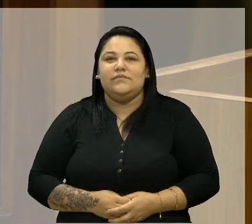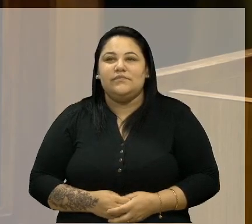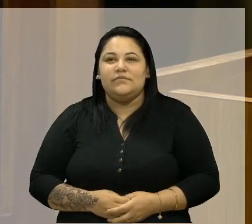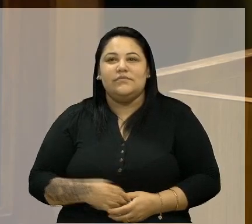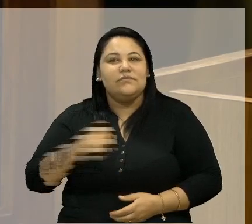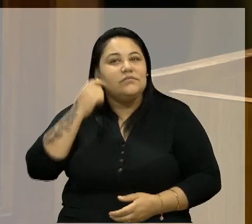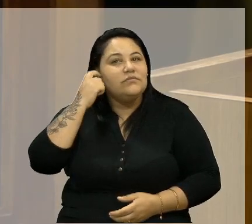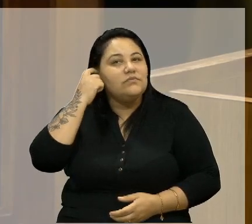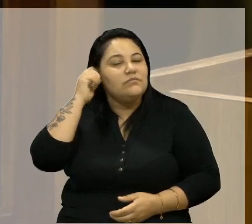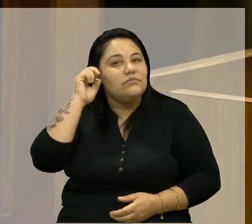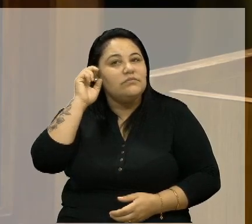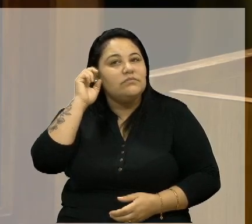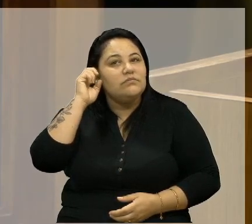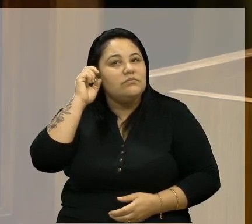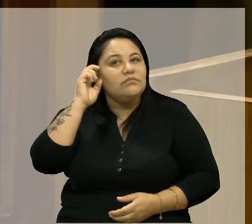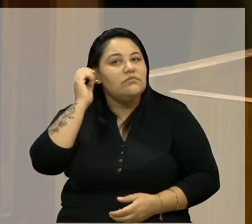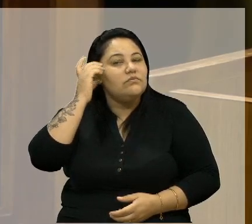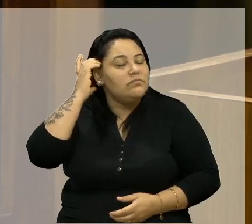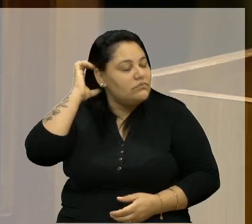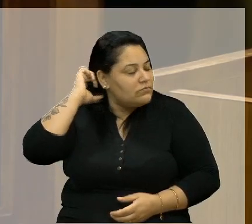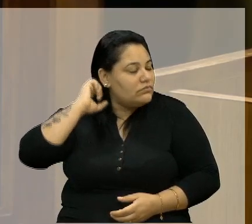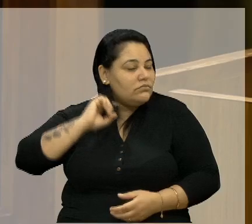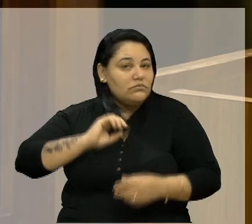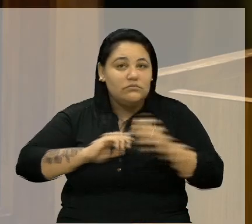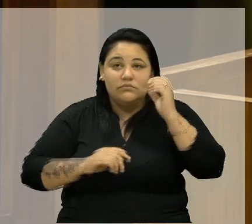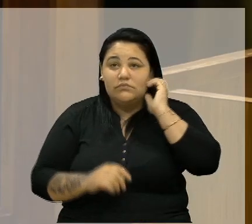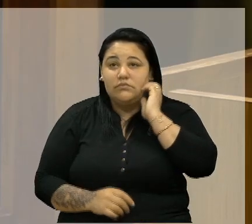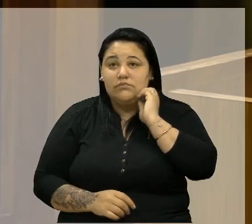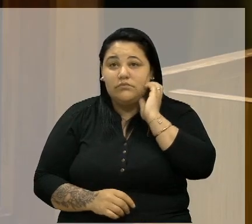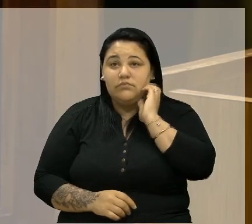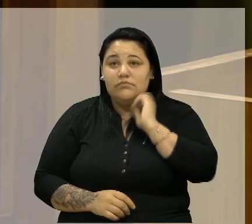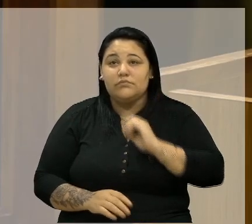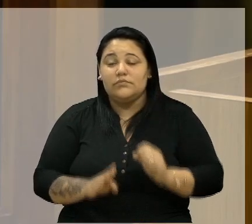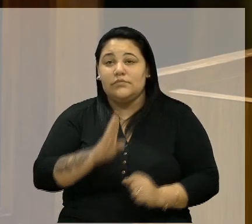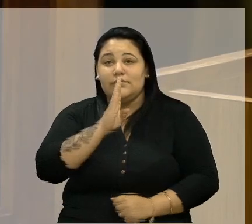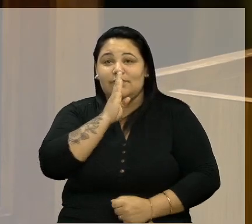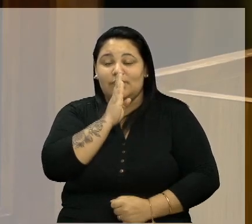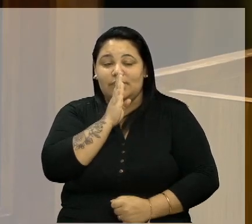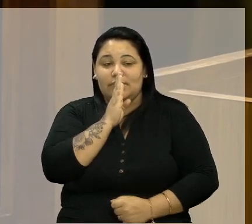Sim, obrigado, senhor presidente. Eu só gostaria de silêncio, porque ela me desconcentra.